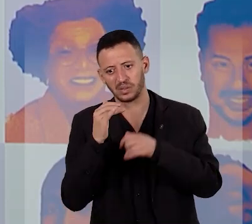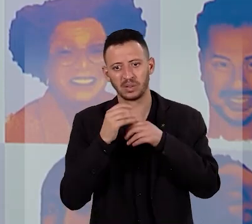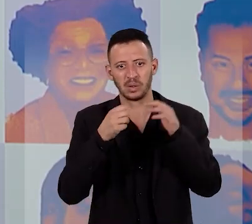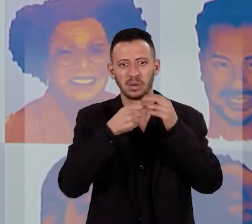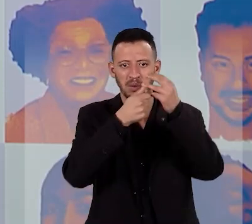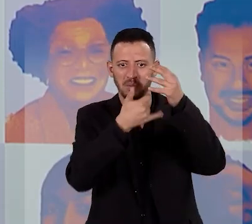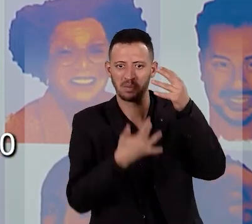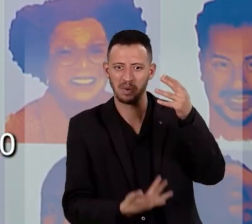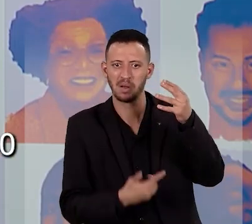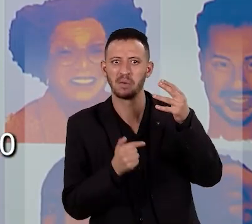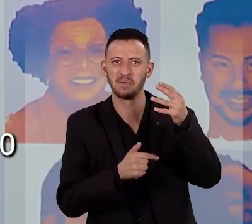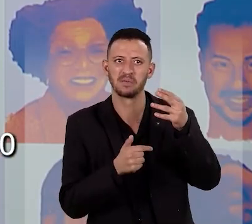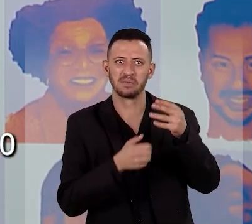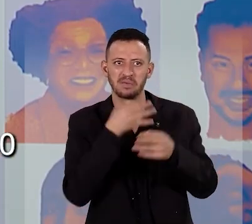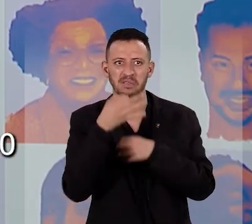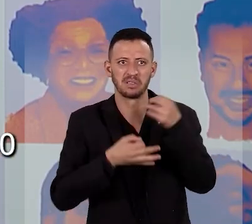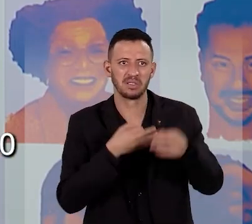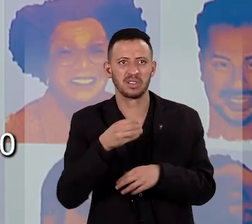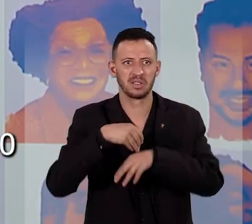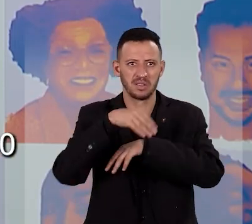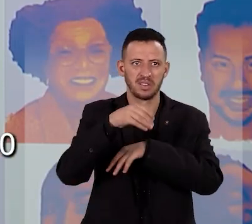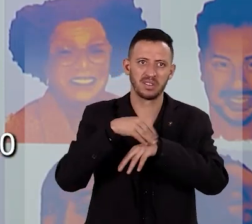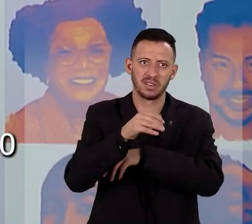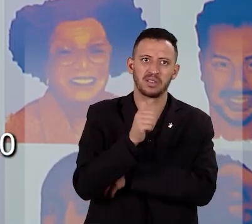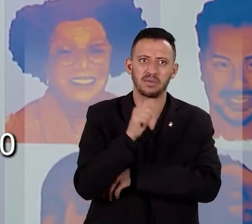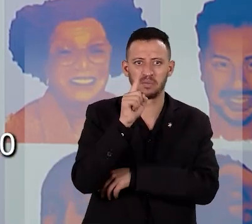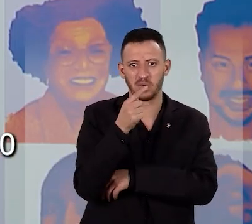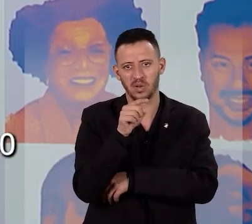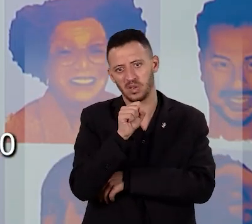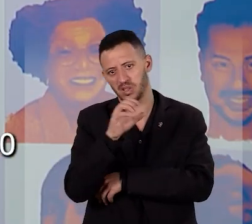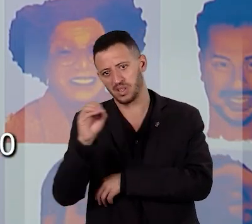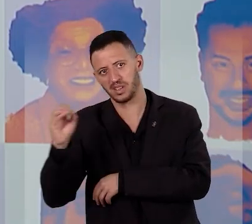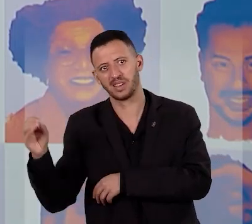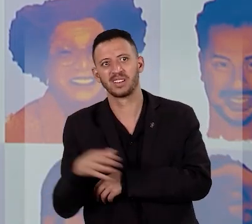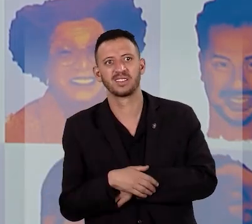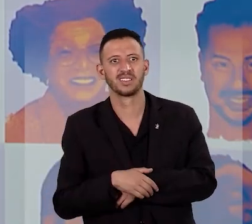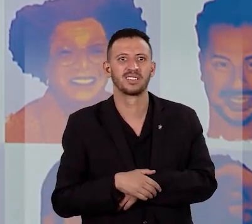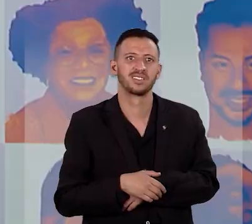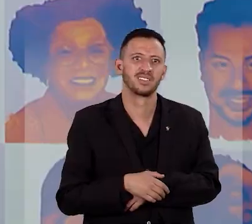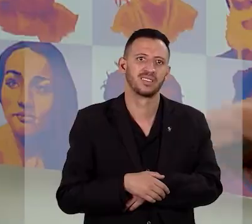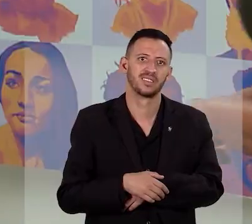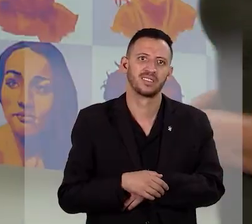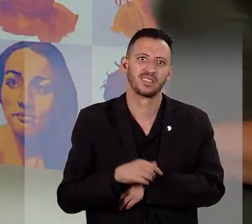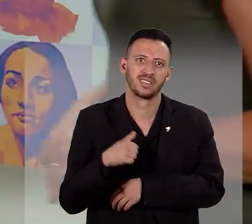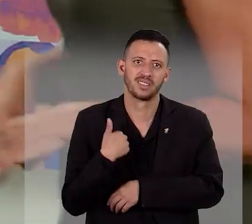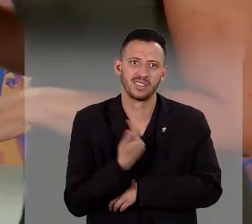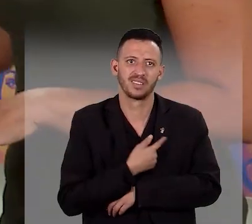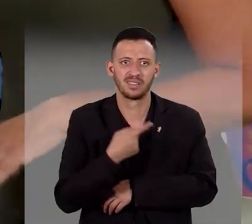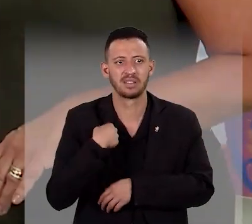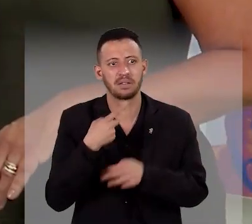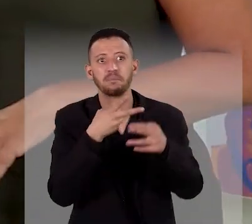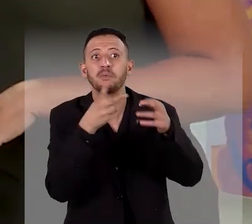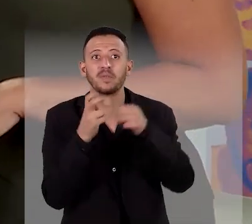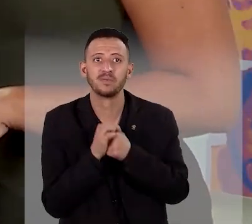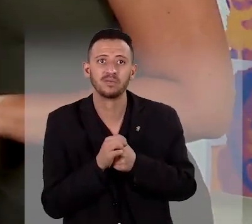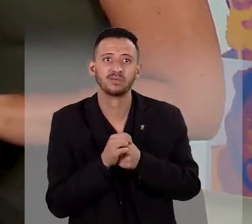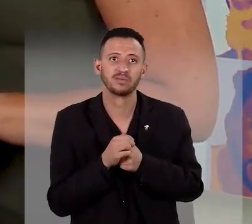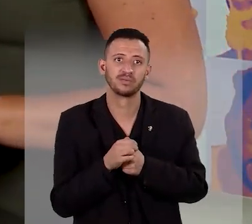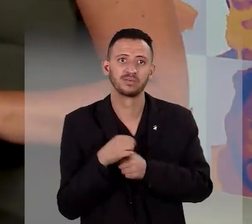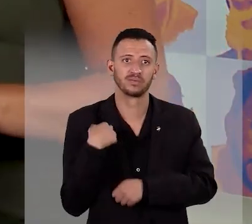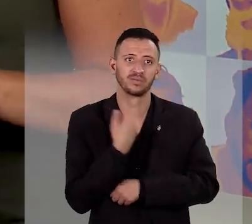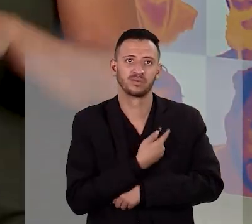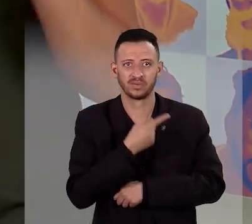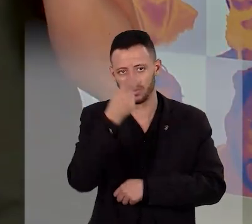113 comentários e foi compartilhado mais de 1.800 vezes. É isso, Madeleine. Nossa, Ana Paula, sabe o que eu